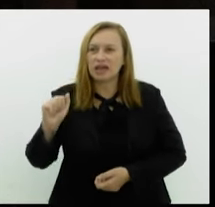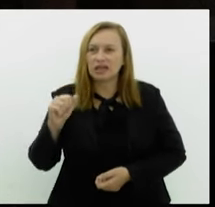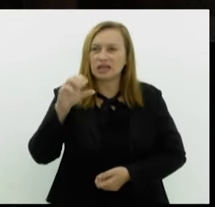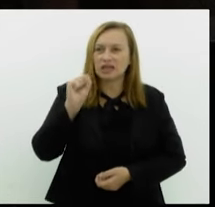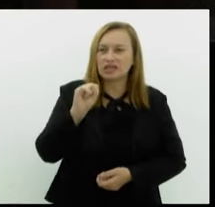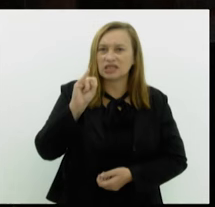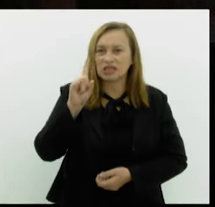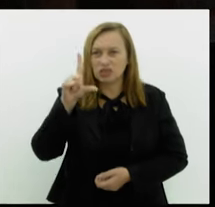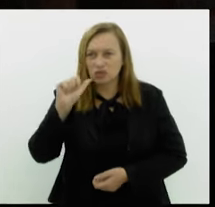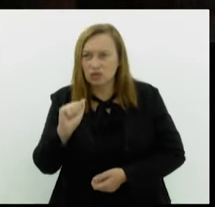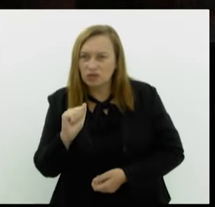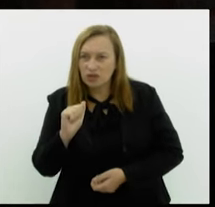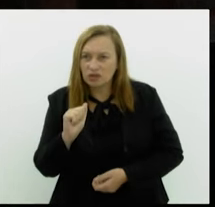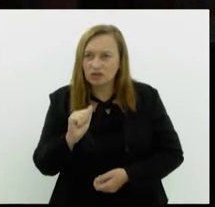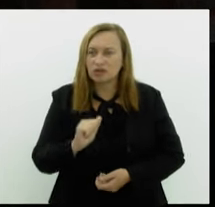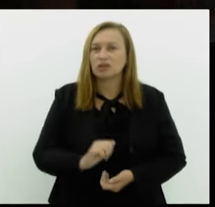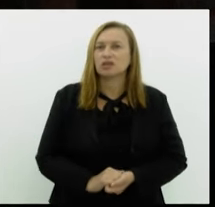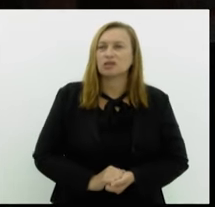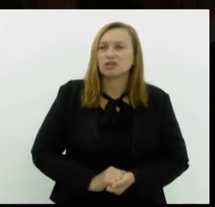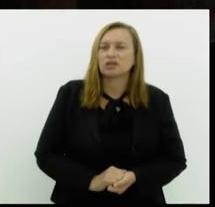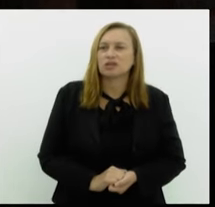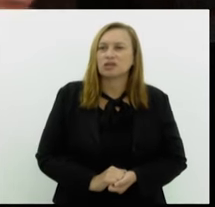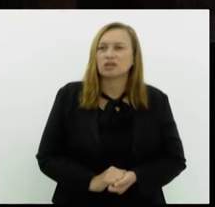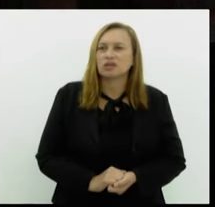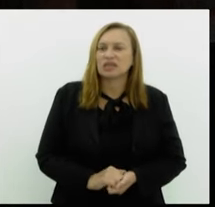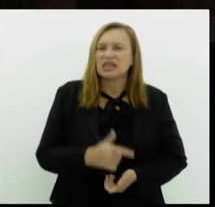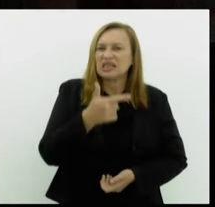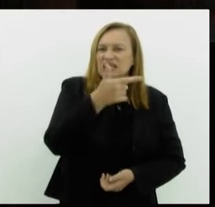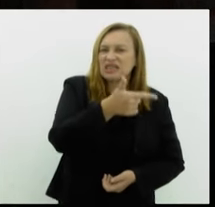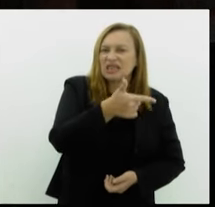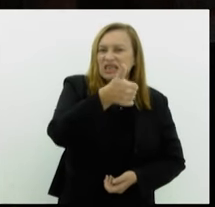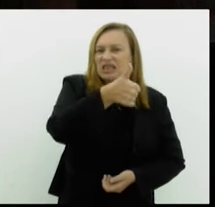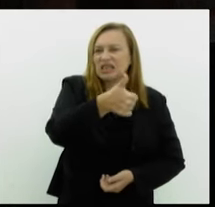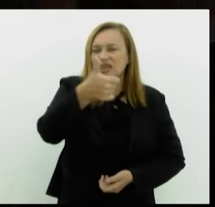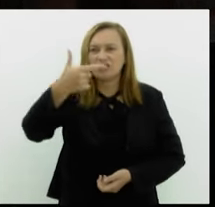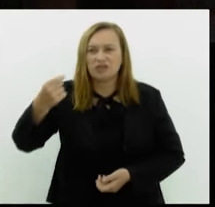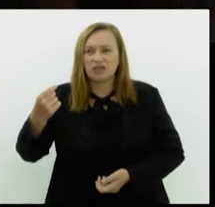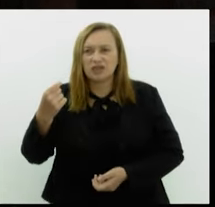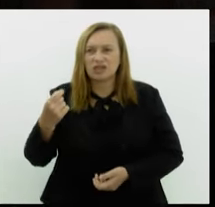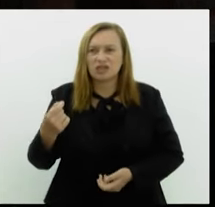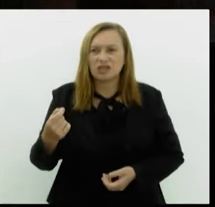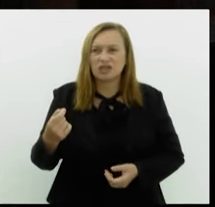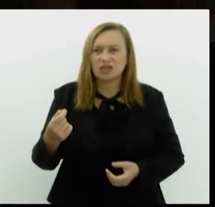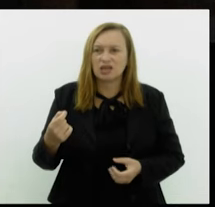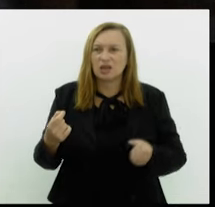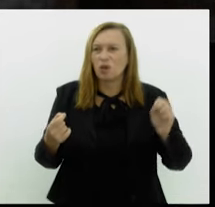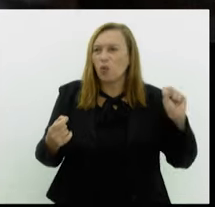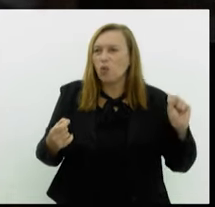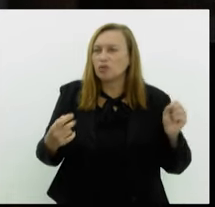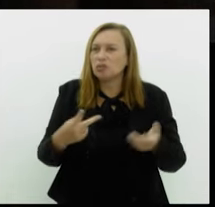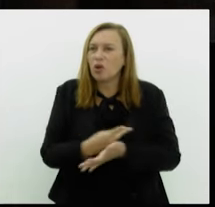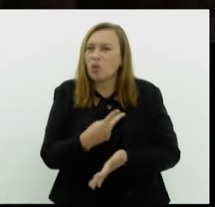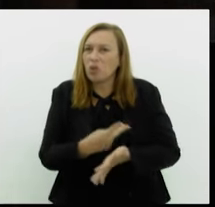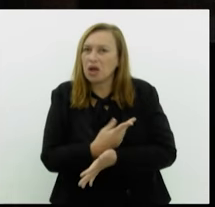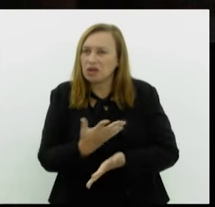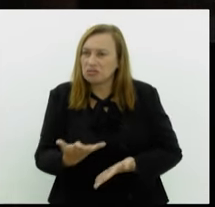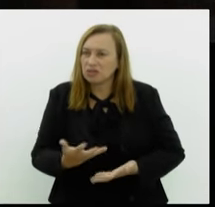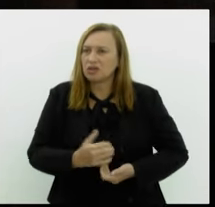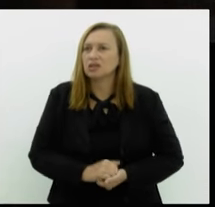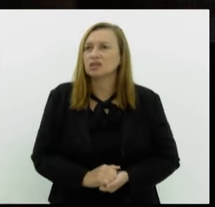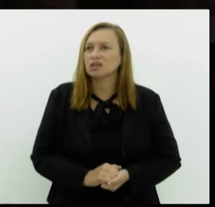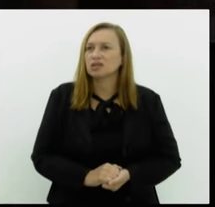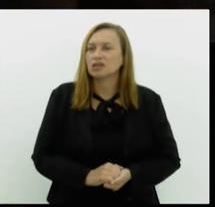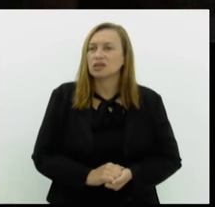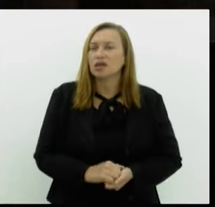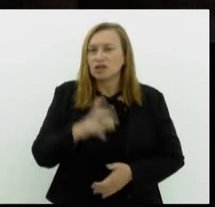aí apenas, ela errou por pouco, de 120 para 8. É um erro, né, irrelevante. Né? E,